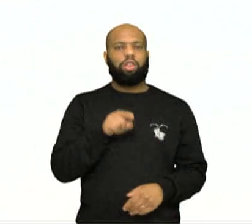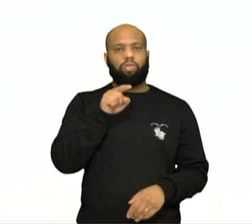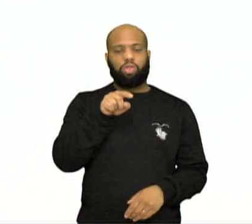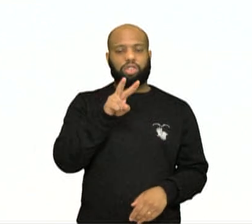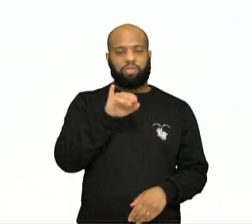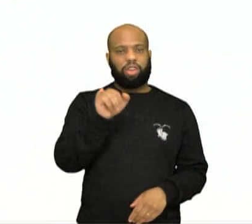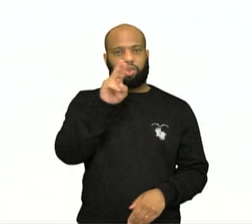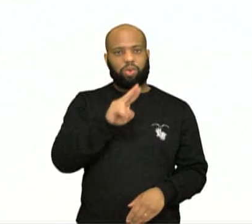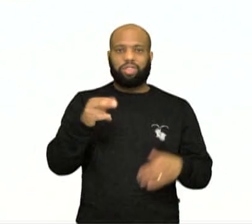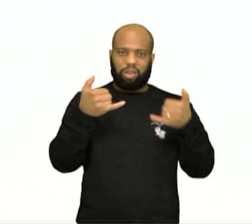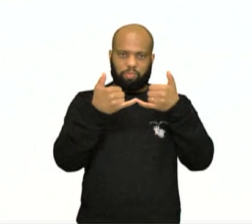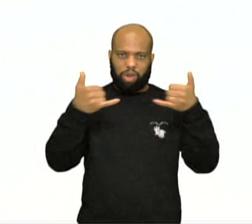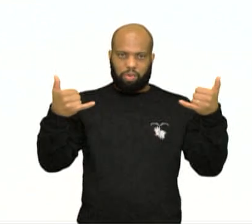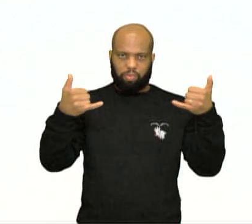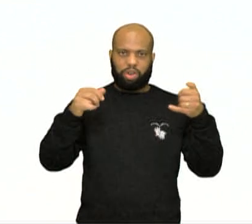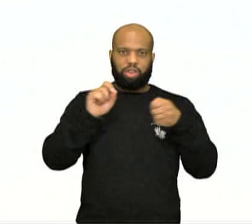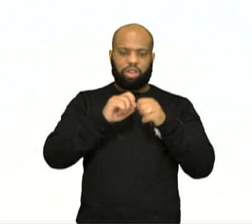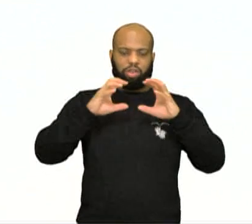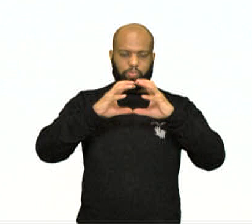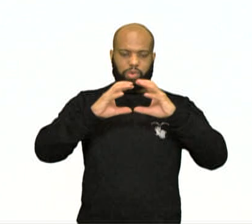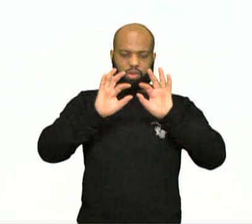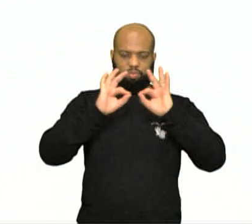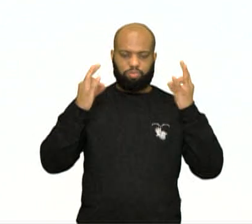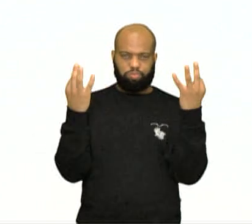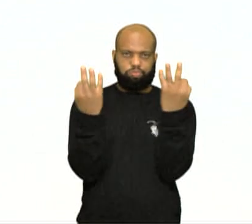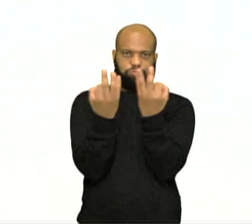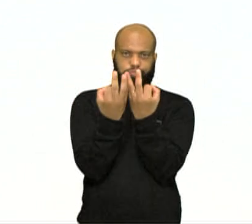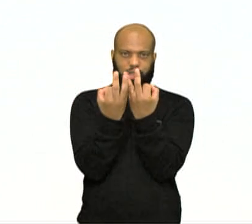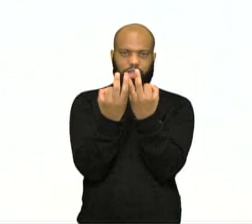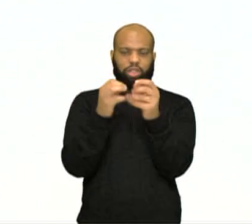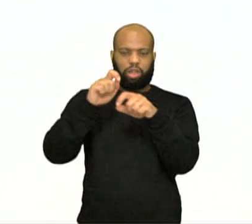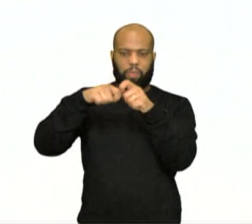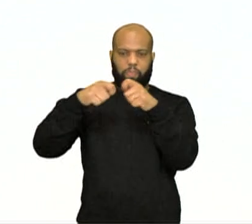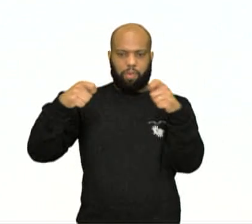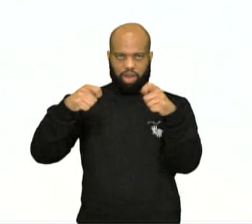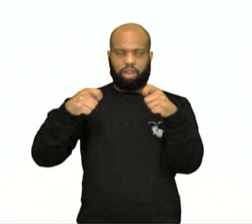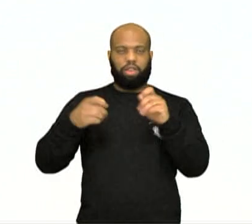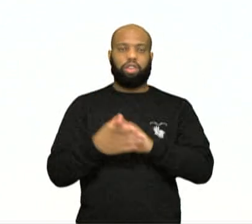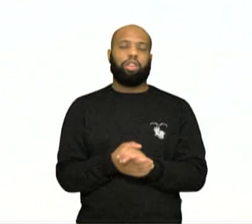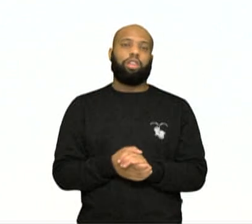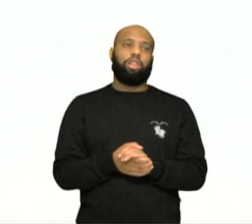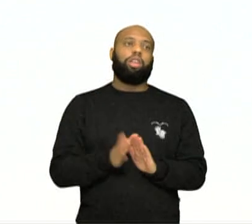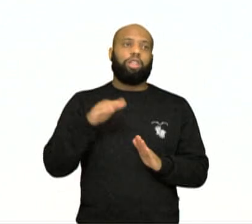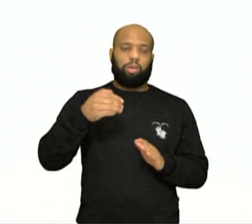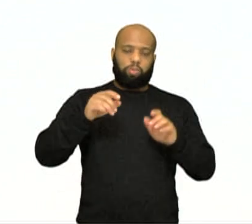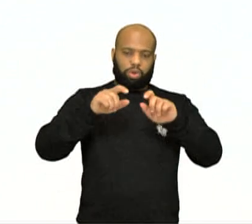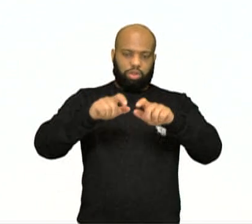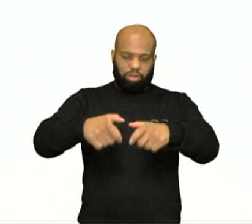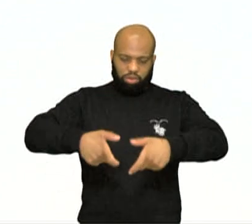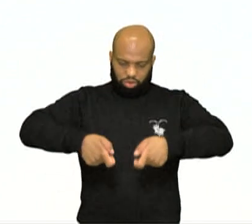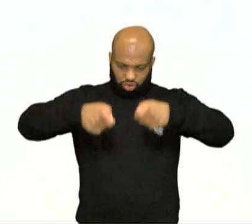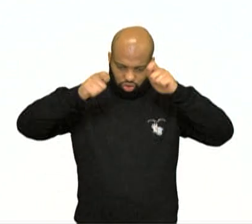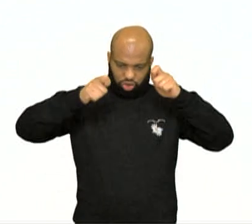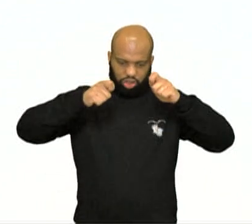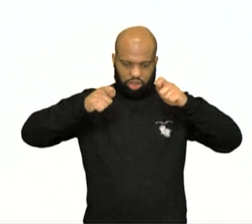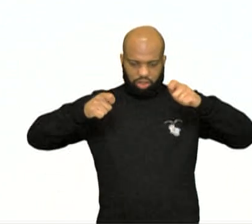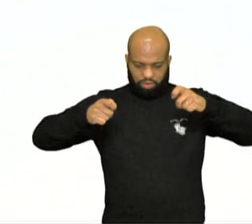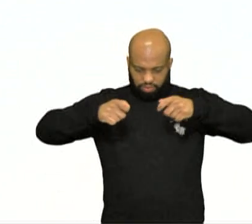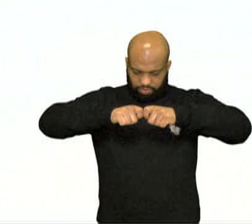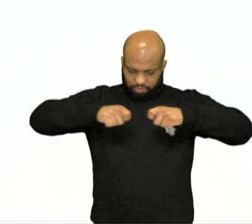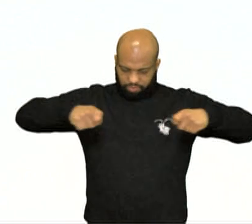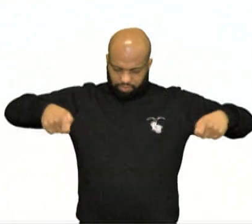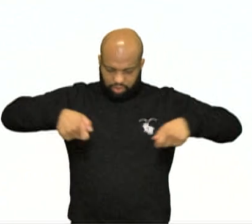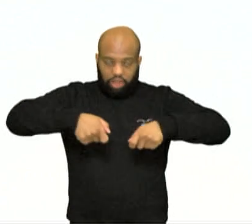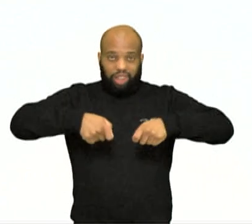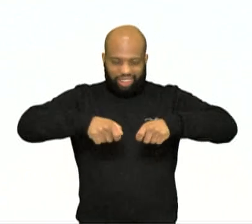do barbante, vão contornar toda a esfera, vão marcar qualquer ali, daí retirando esse barbante, vocês vão medir com a